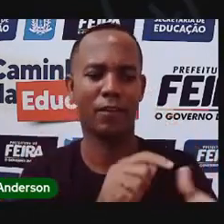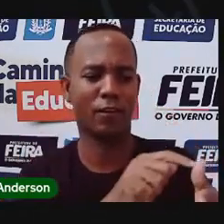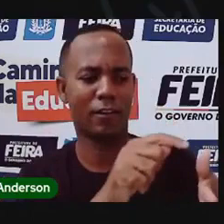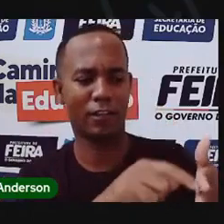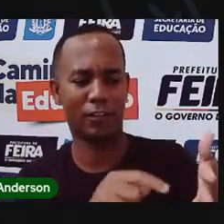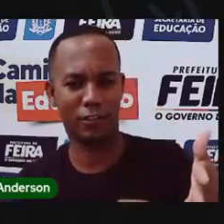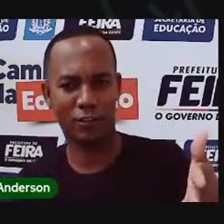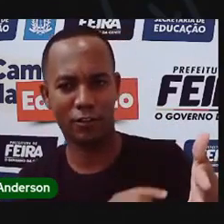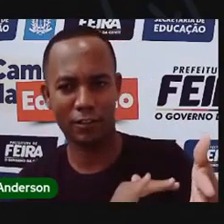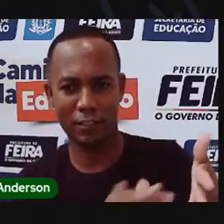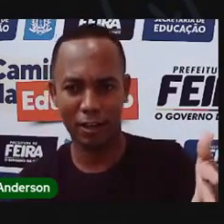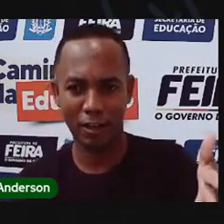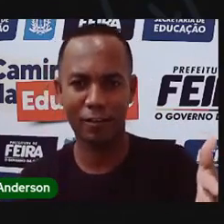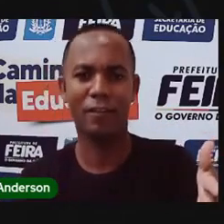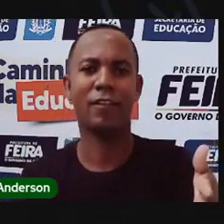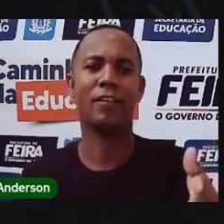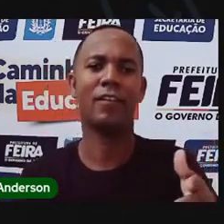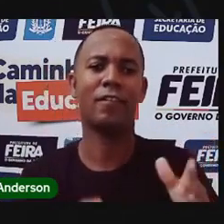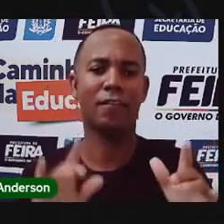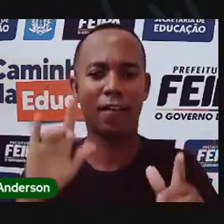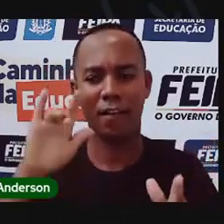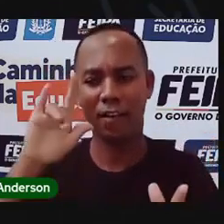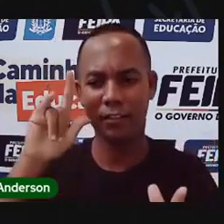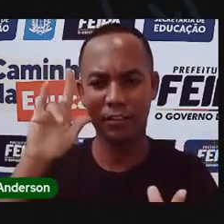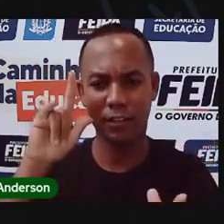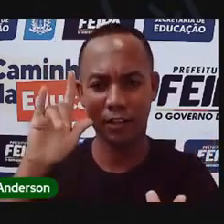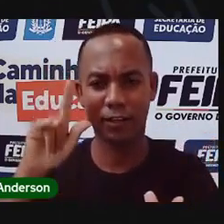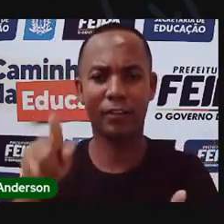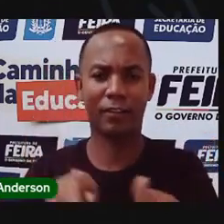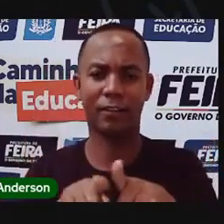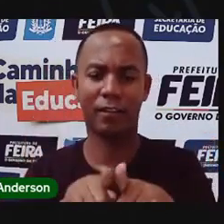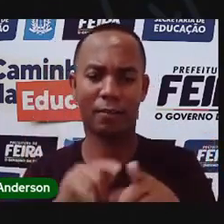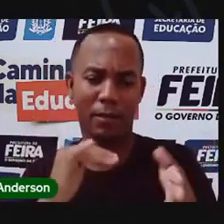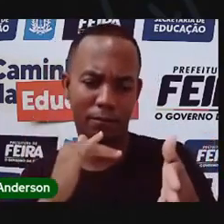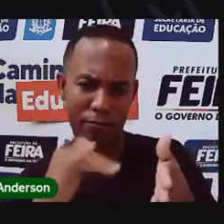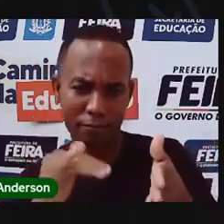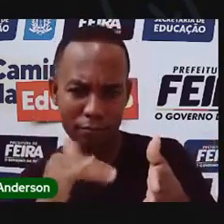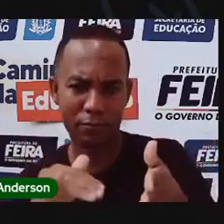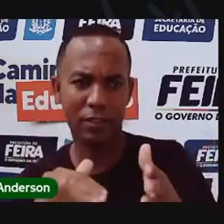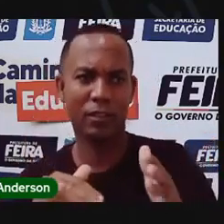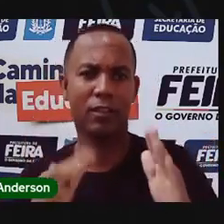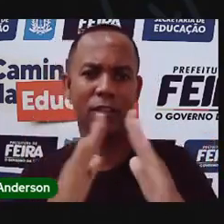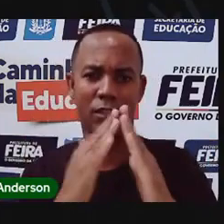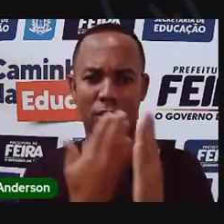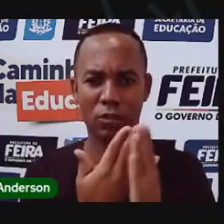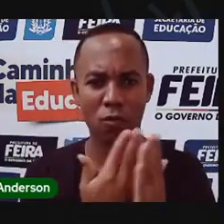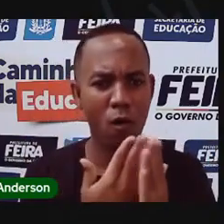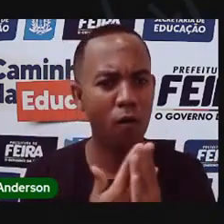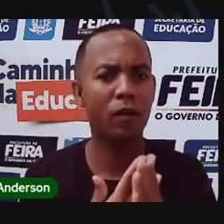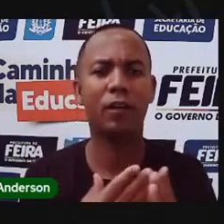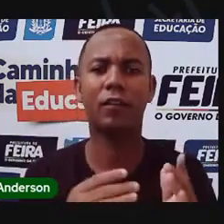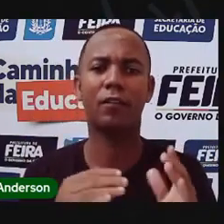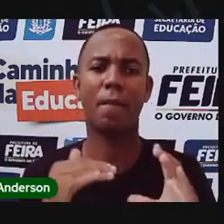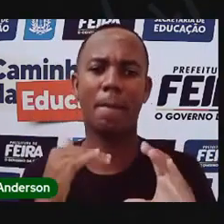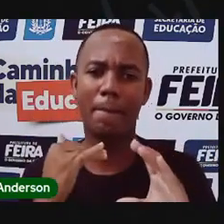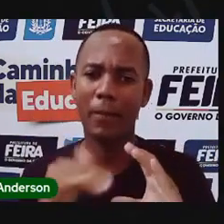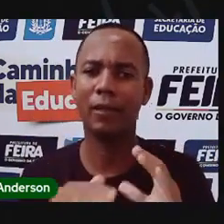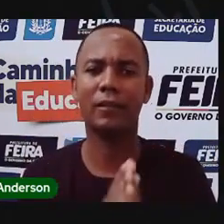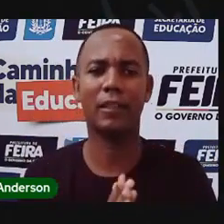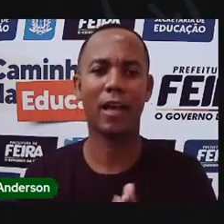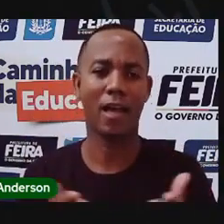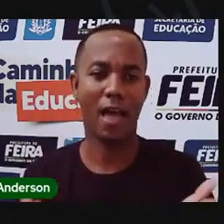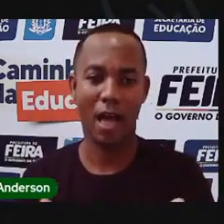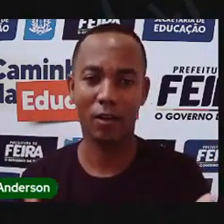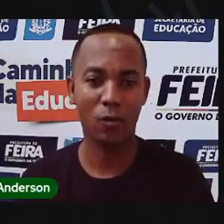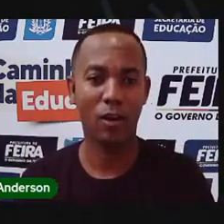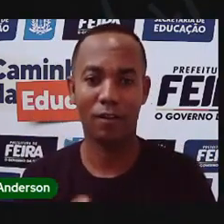Instagram, mandem e-mail, mandem para a escola de vocês, construam, porque agora é o momento de